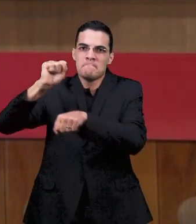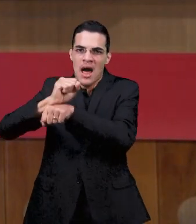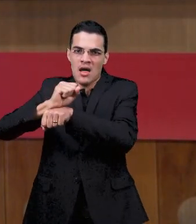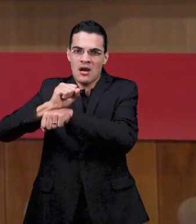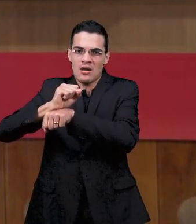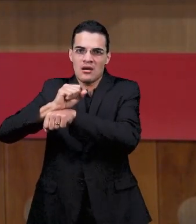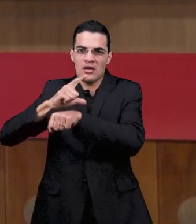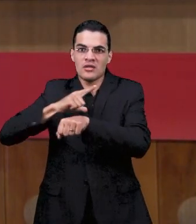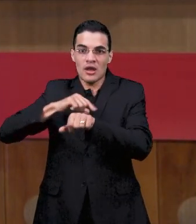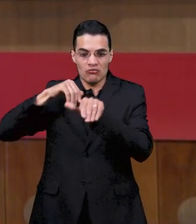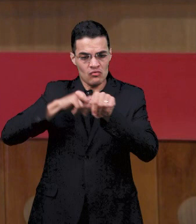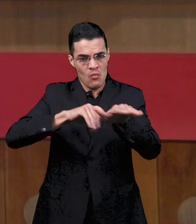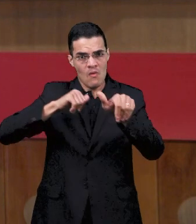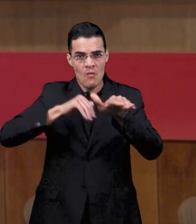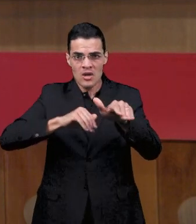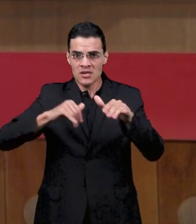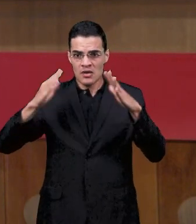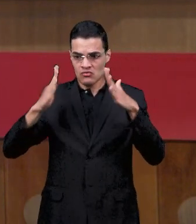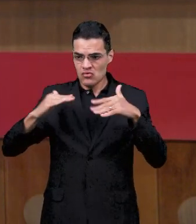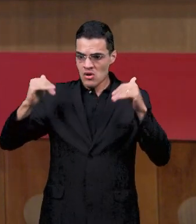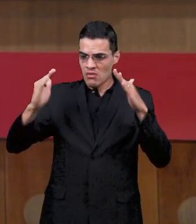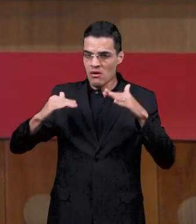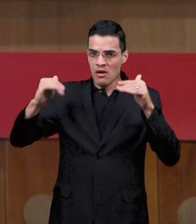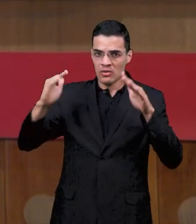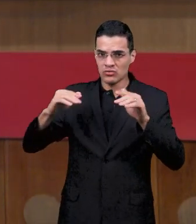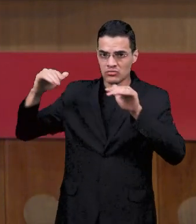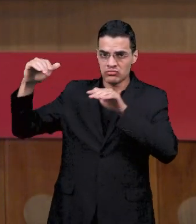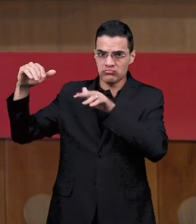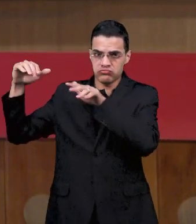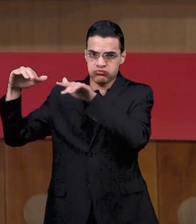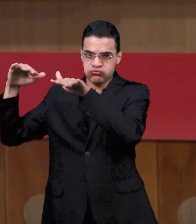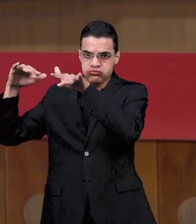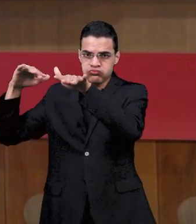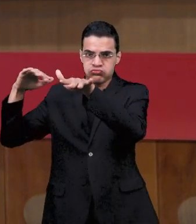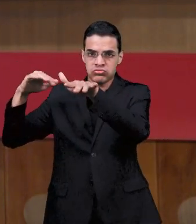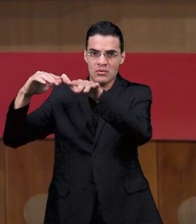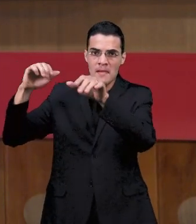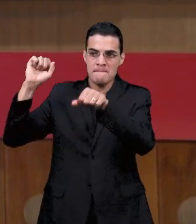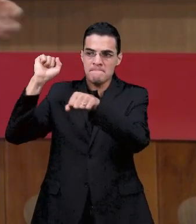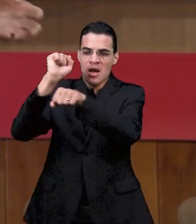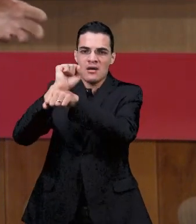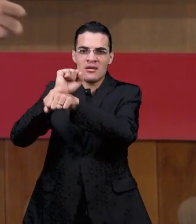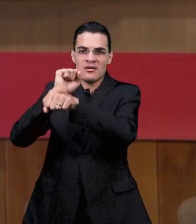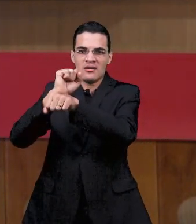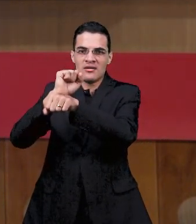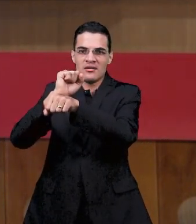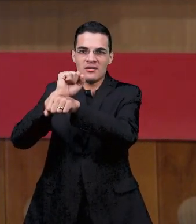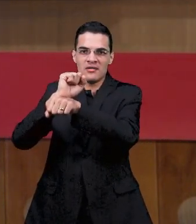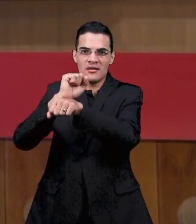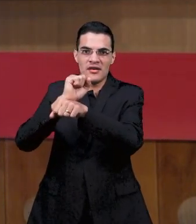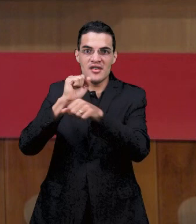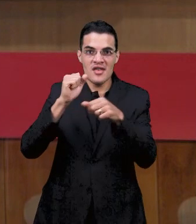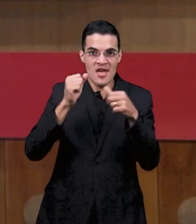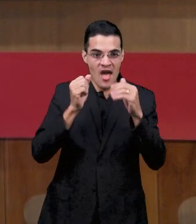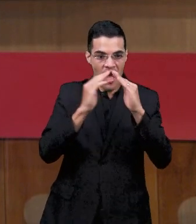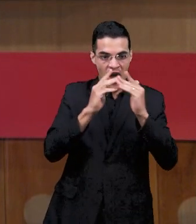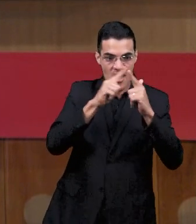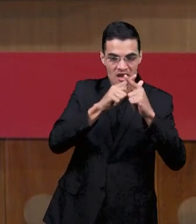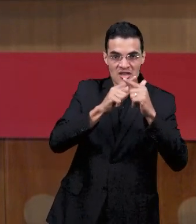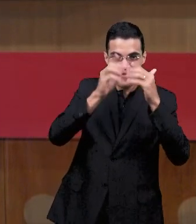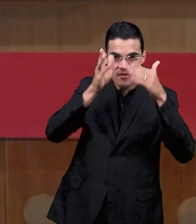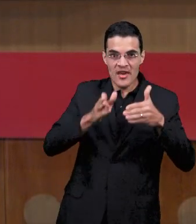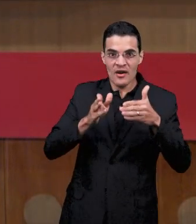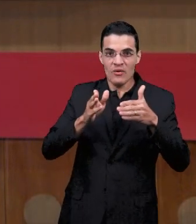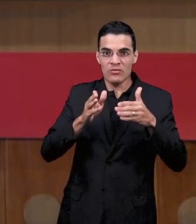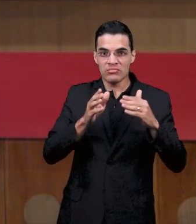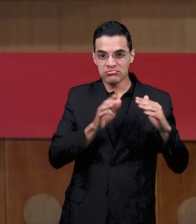ele para nas nuvens. E o cortejo de anjos vem buscar os escolhidos nos quatro cantos da terra. E a igreja vai